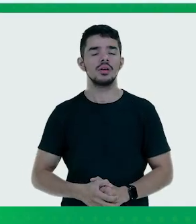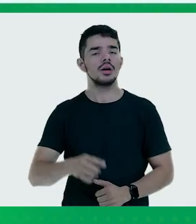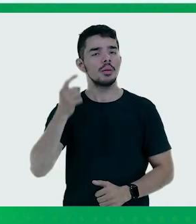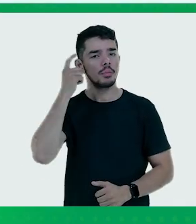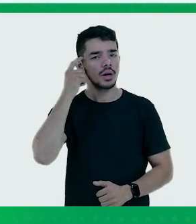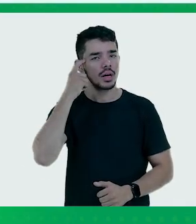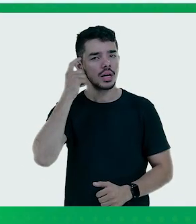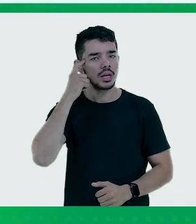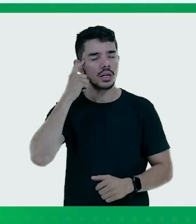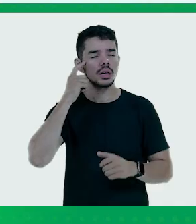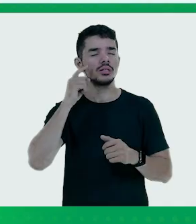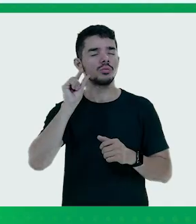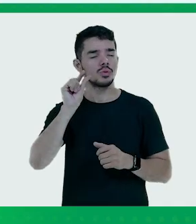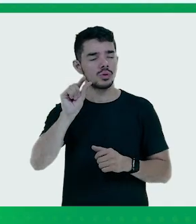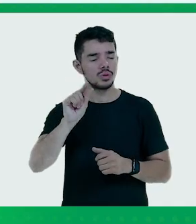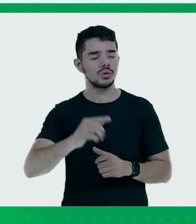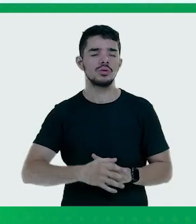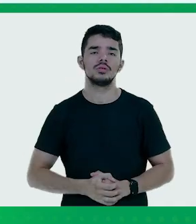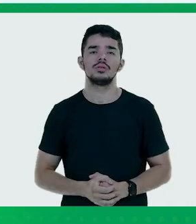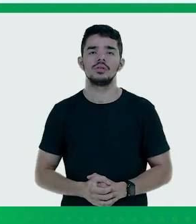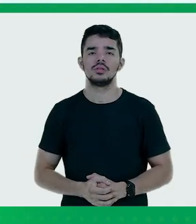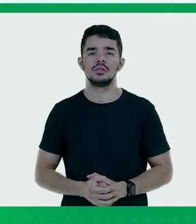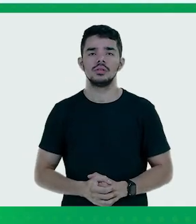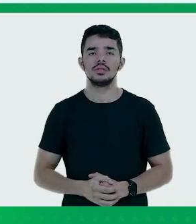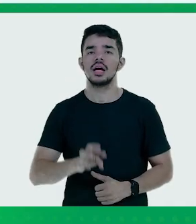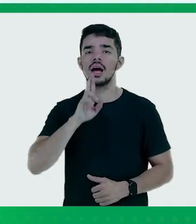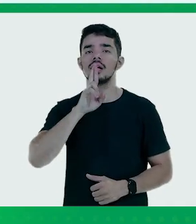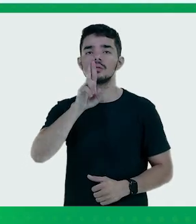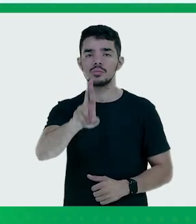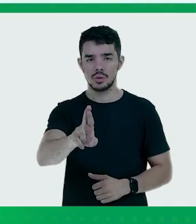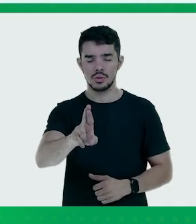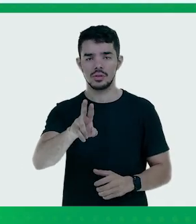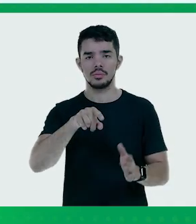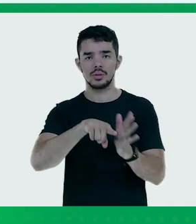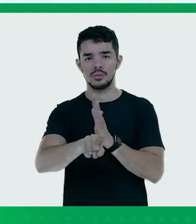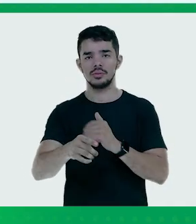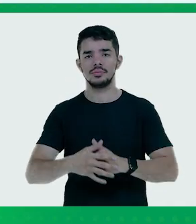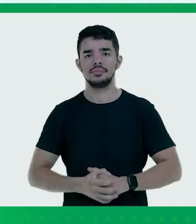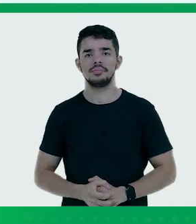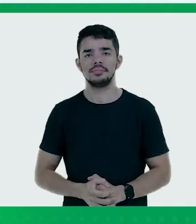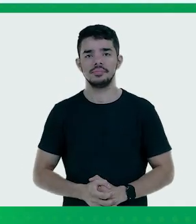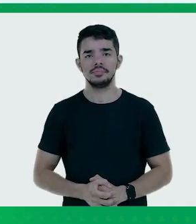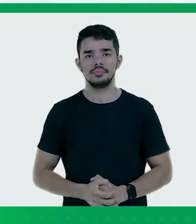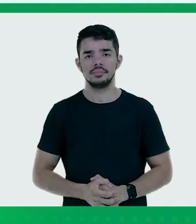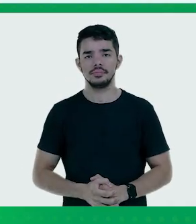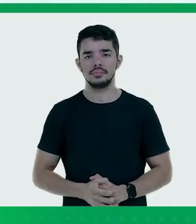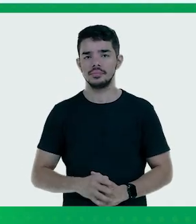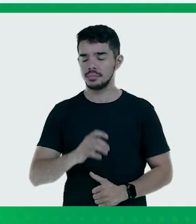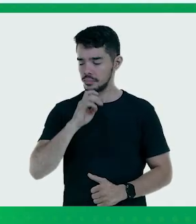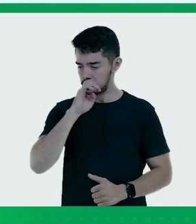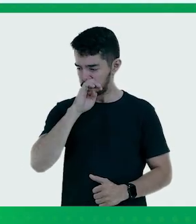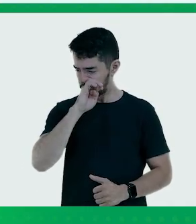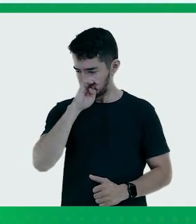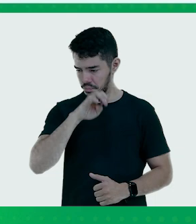pensa um pouquinho e responda à questão.